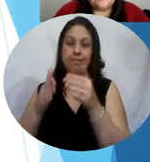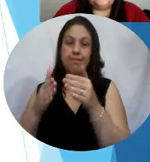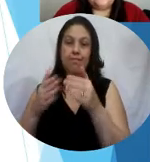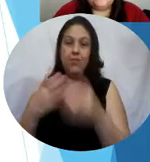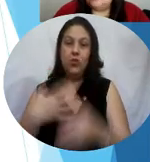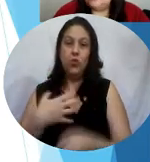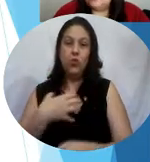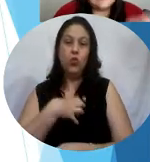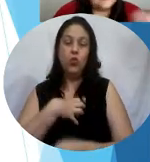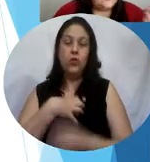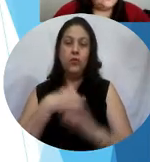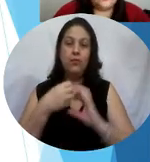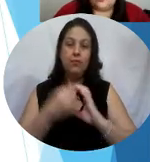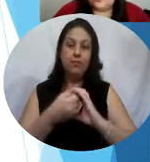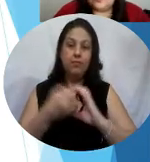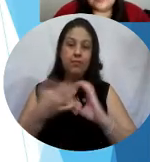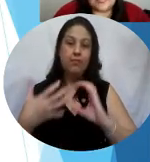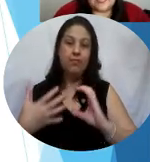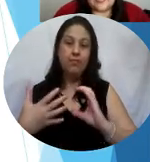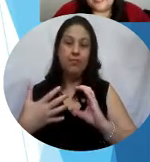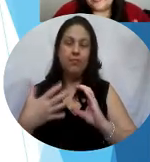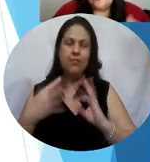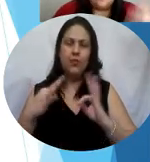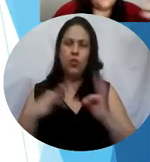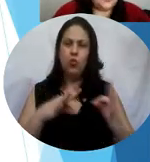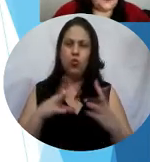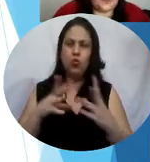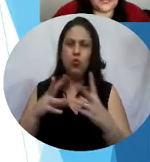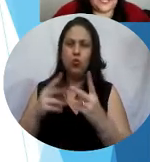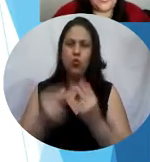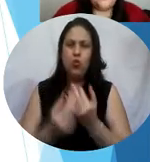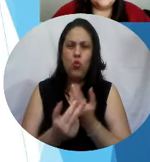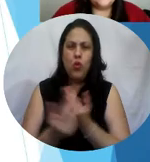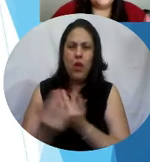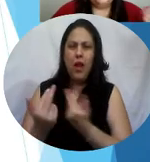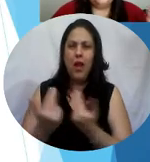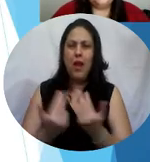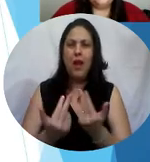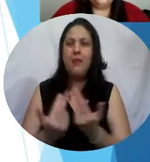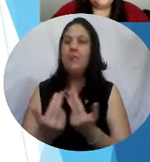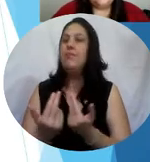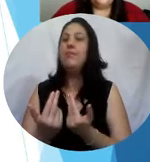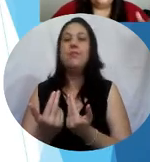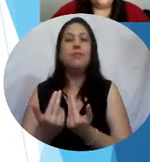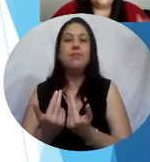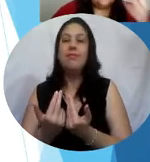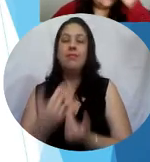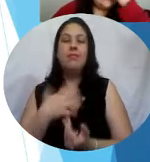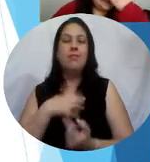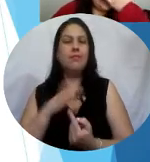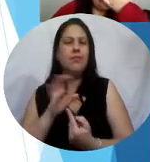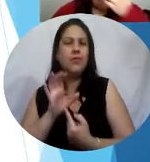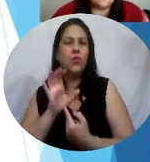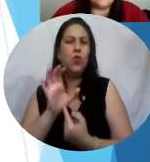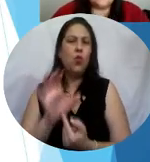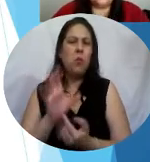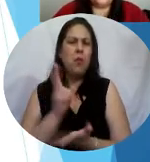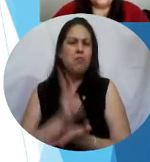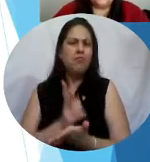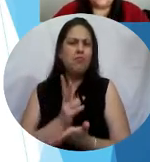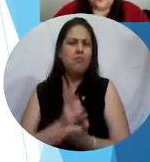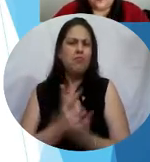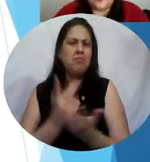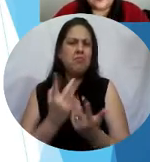específica. Então, não serão todos igualmente afetados, que terão, né, os mesmos sinais e os